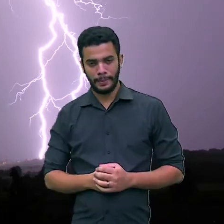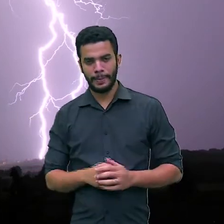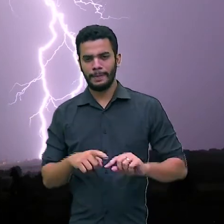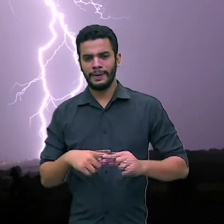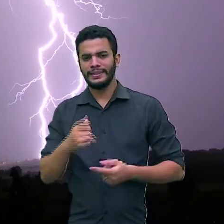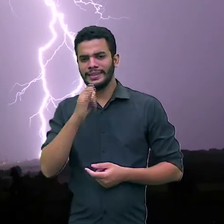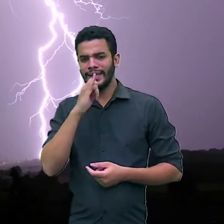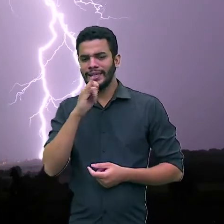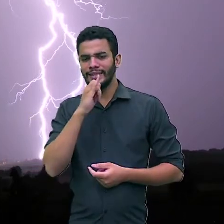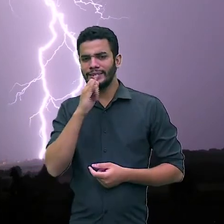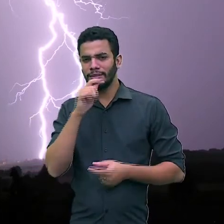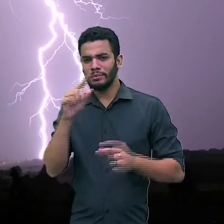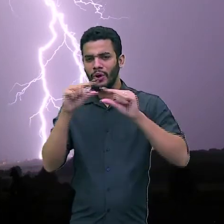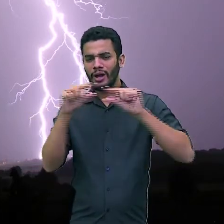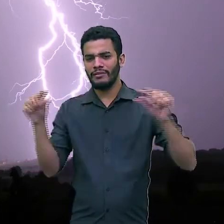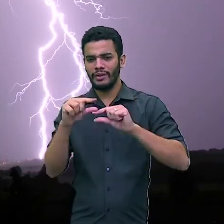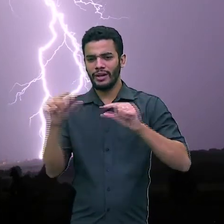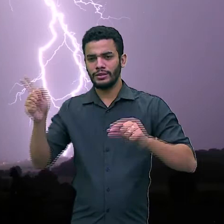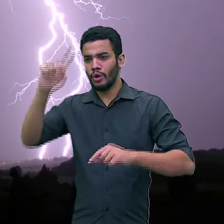pessoa executando essa ação.